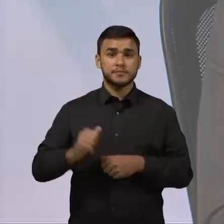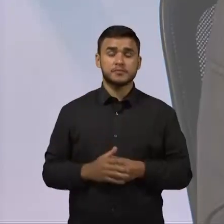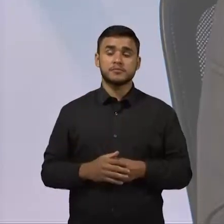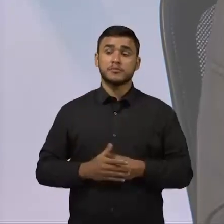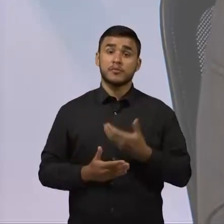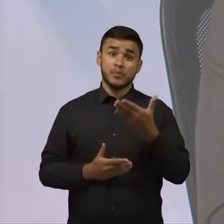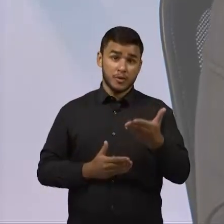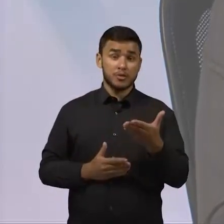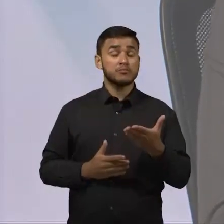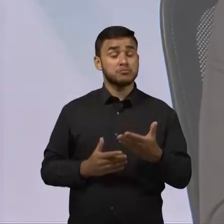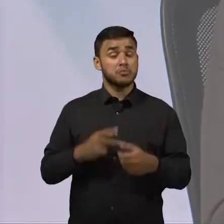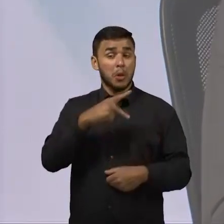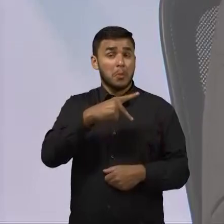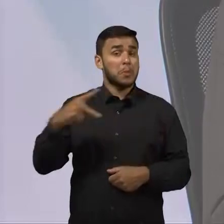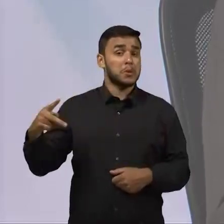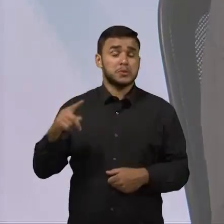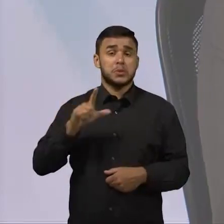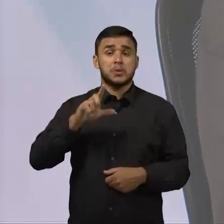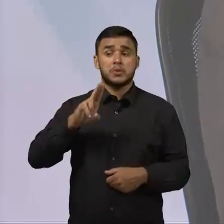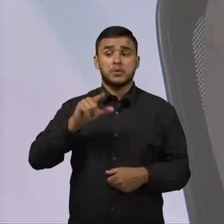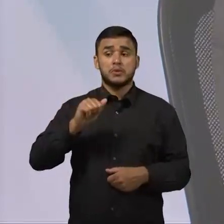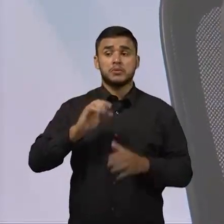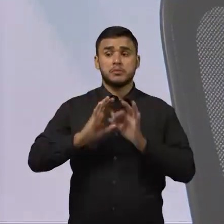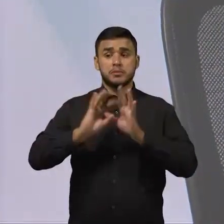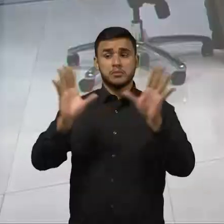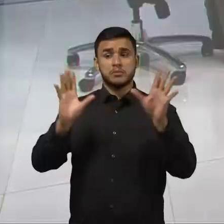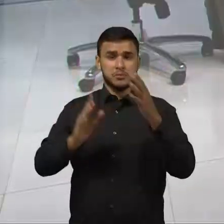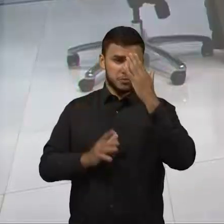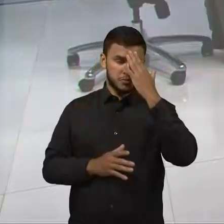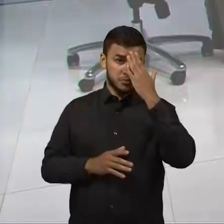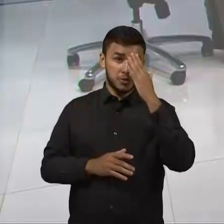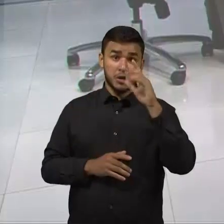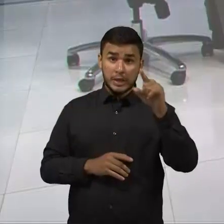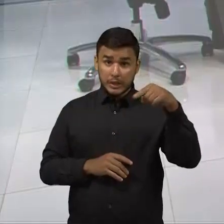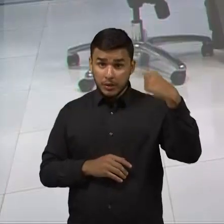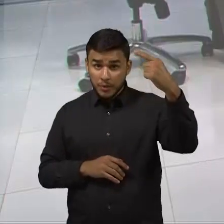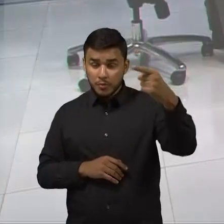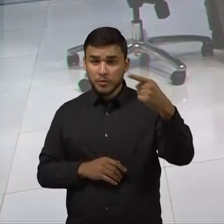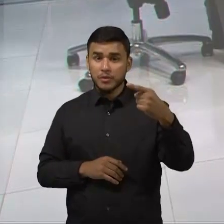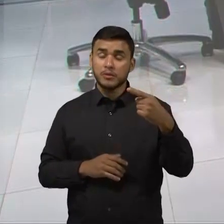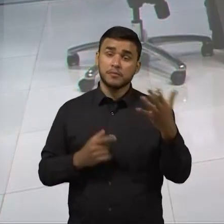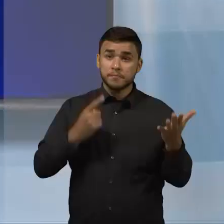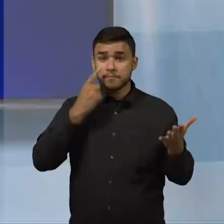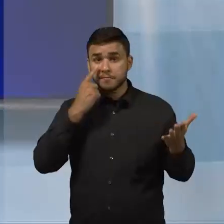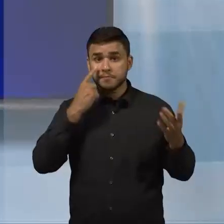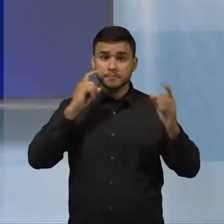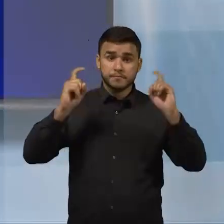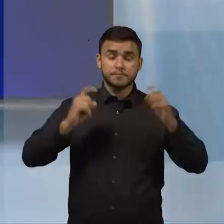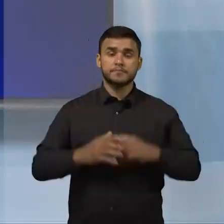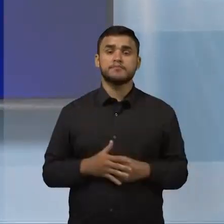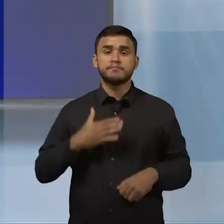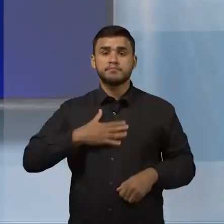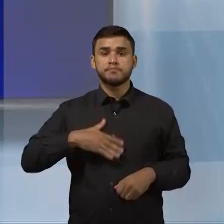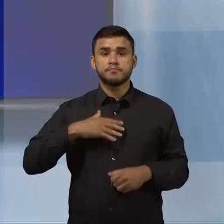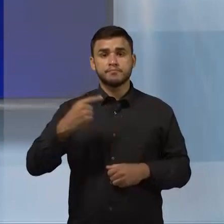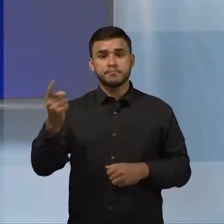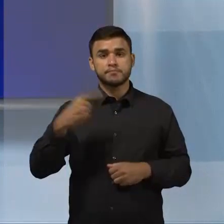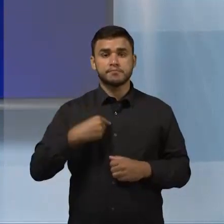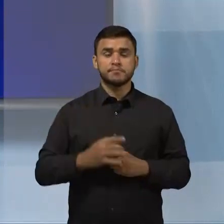dia 4 o presidente vai estar livre. Depois do dia 4, vamos ver como é que vai ficar. Um instante só e a gente